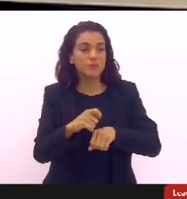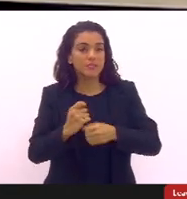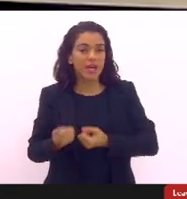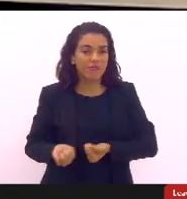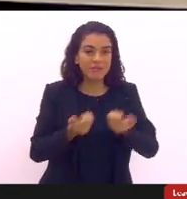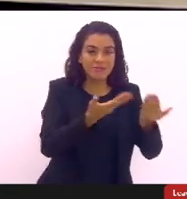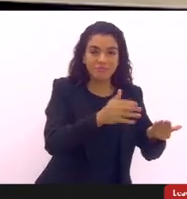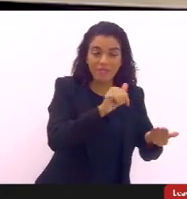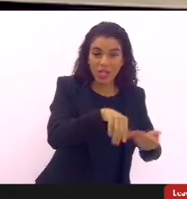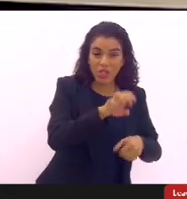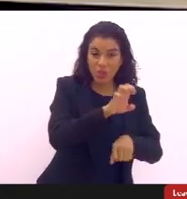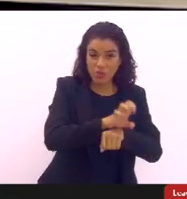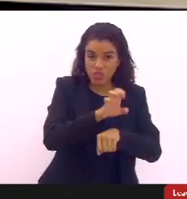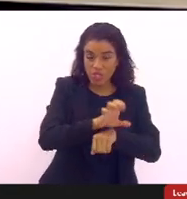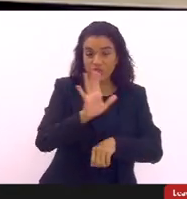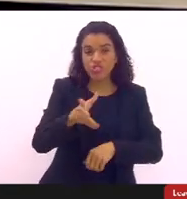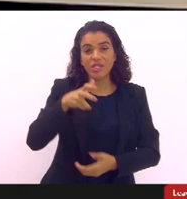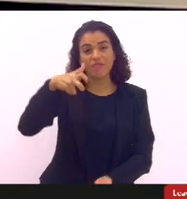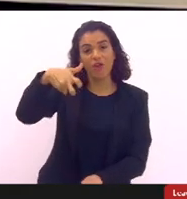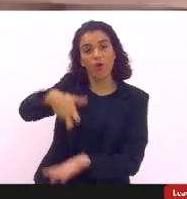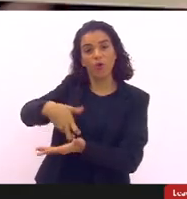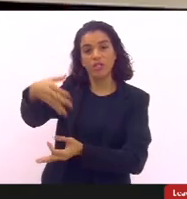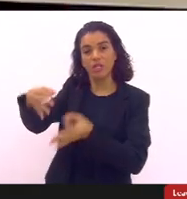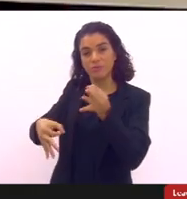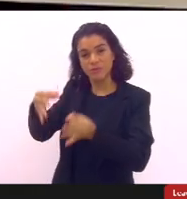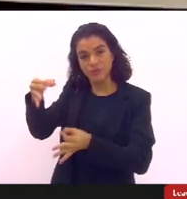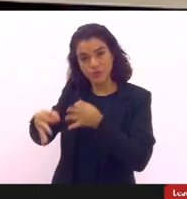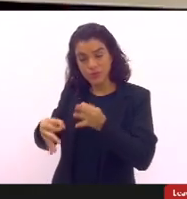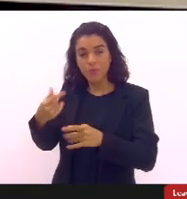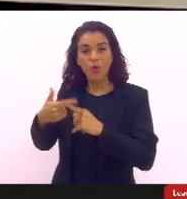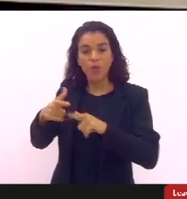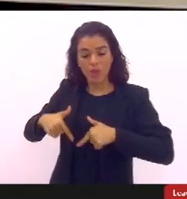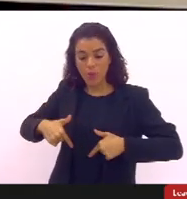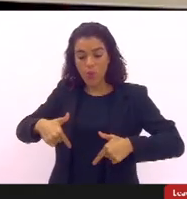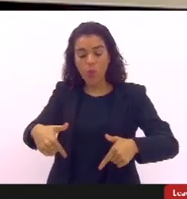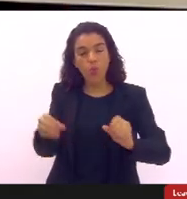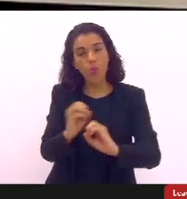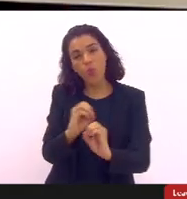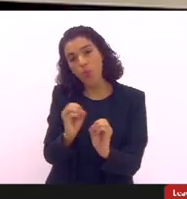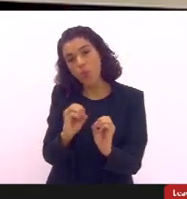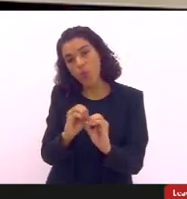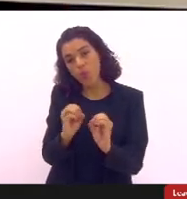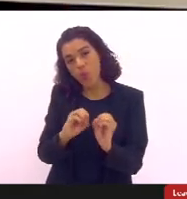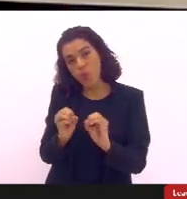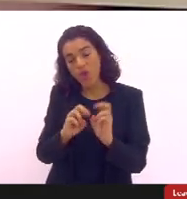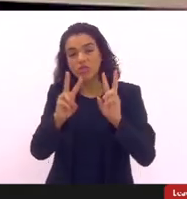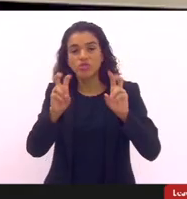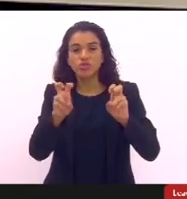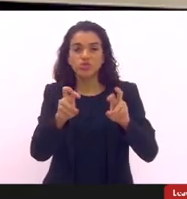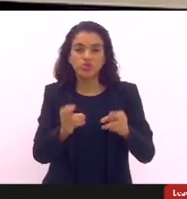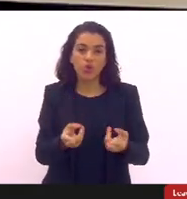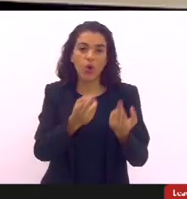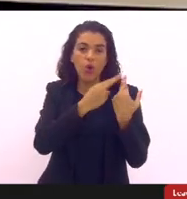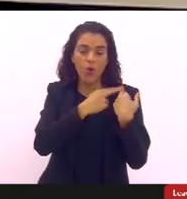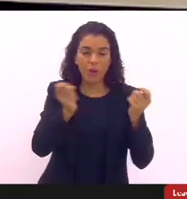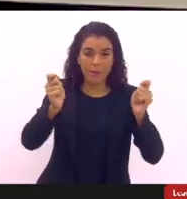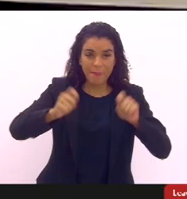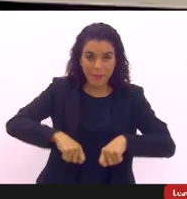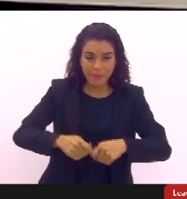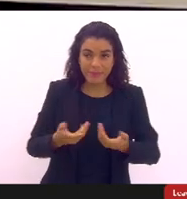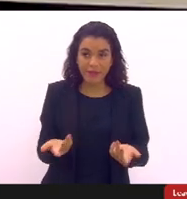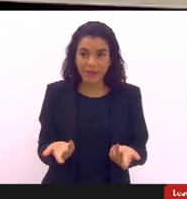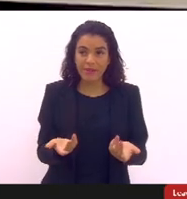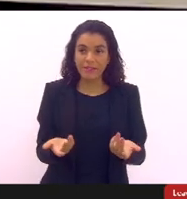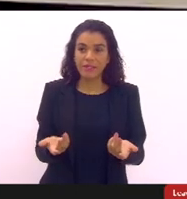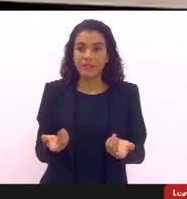que o Estado já estava condenado a tomar uma série de medidas. Essas medidas não foram consideradas em momento nenhum sobre a pertinência dela ou a não pertinência. Né?